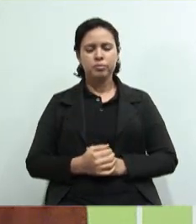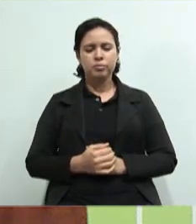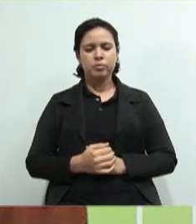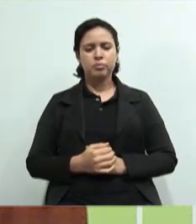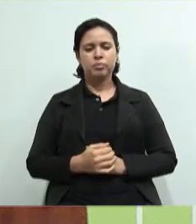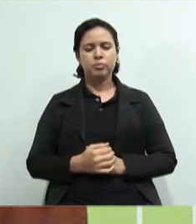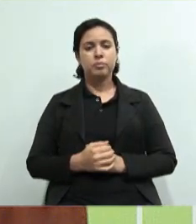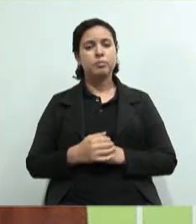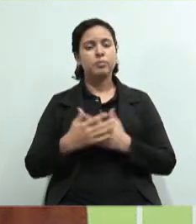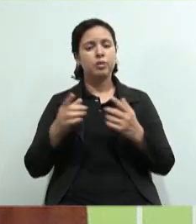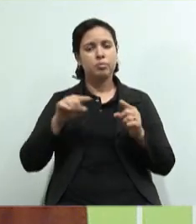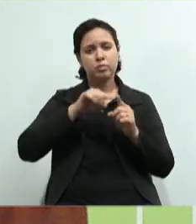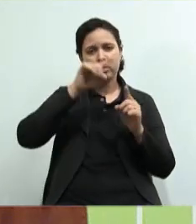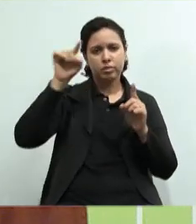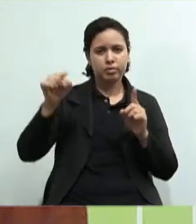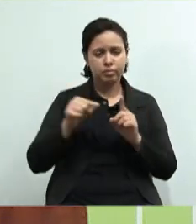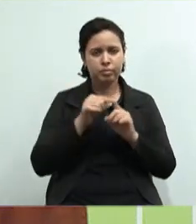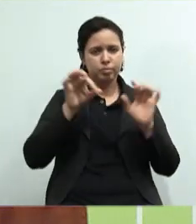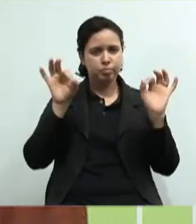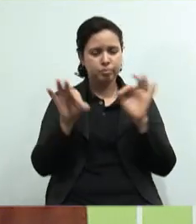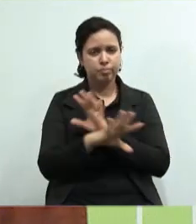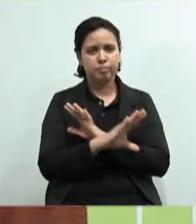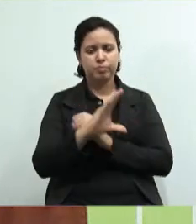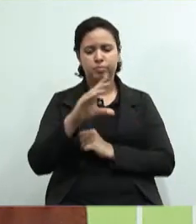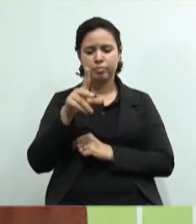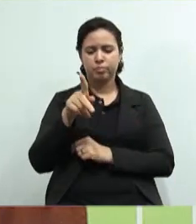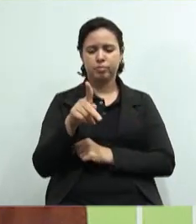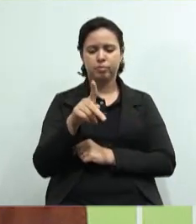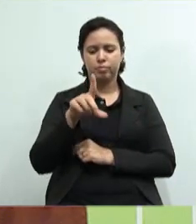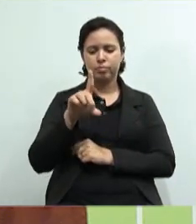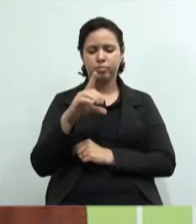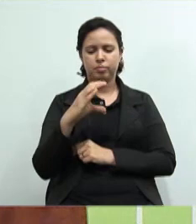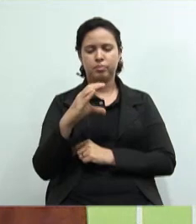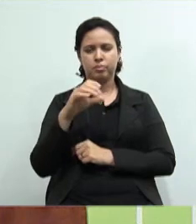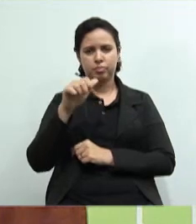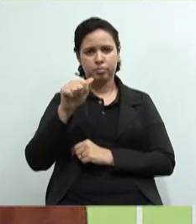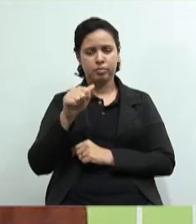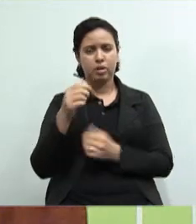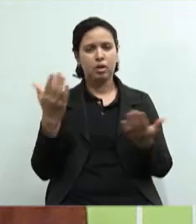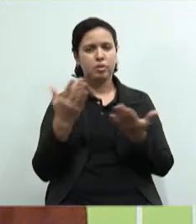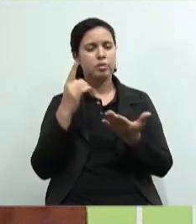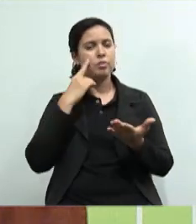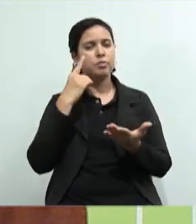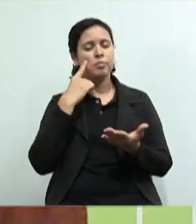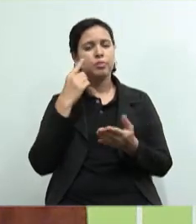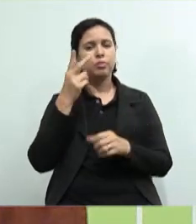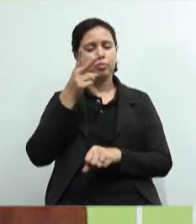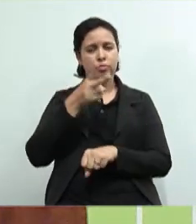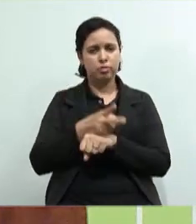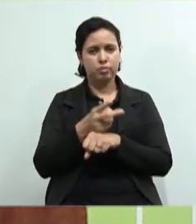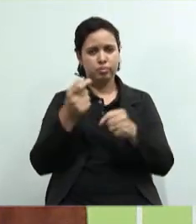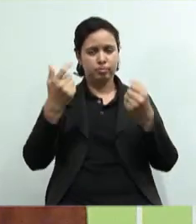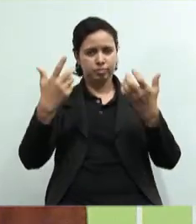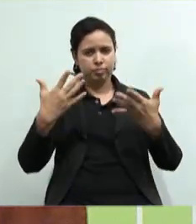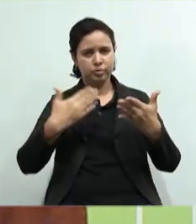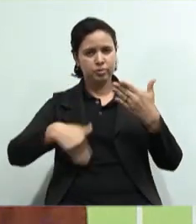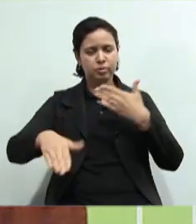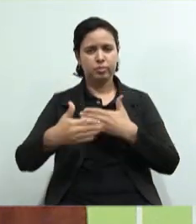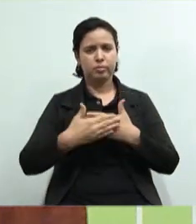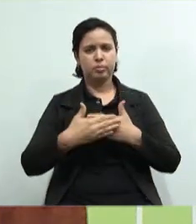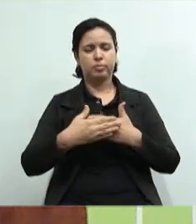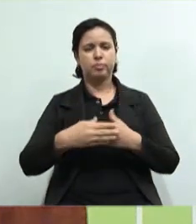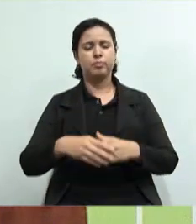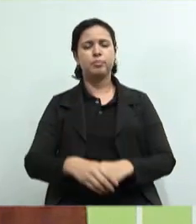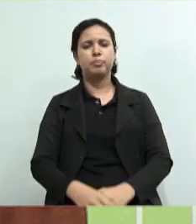ciclo completo do PDCA. Nós vamos ver uma externa agora que vai explicar tudo isso